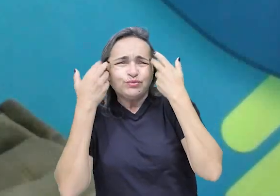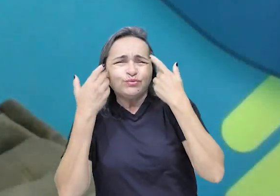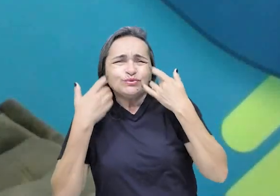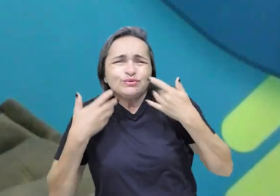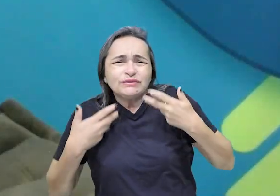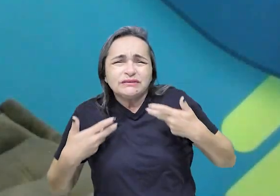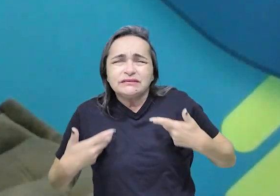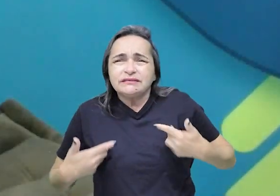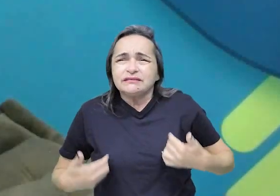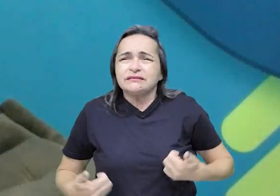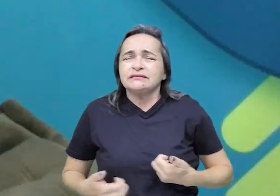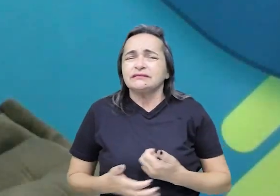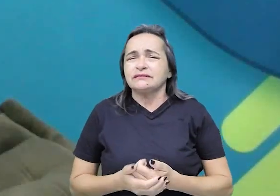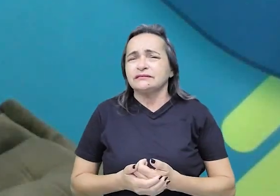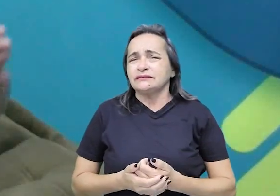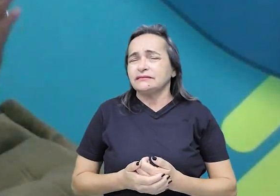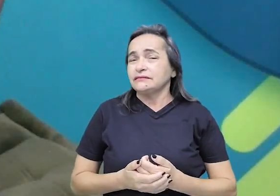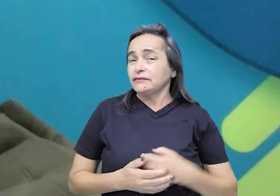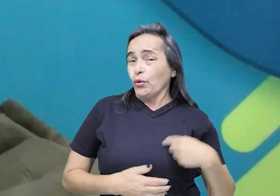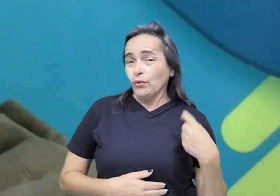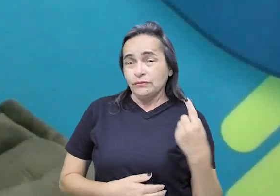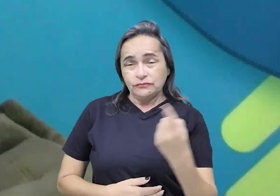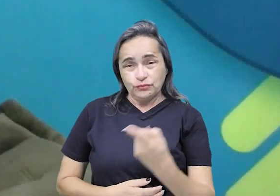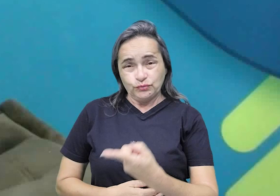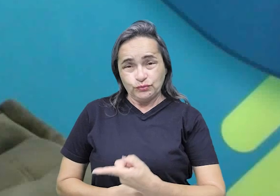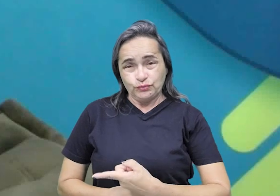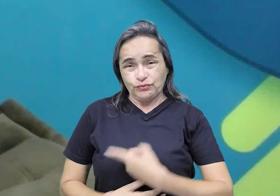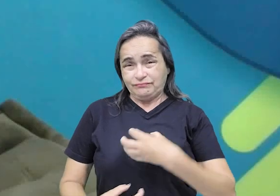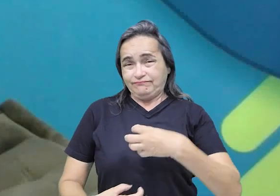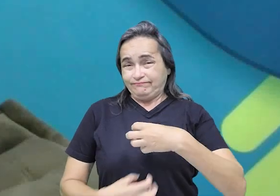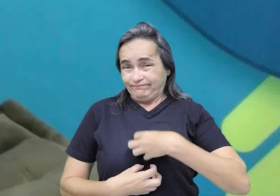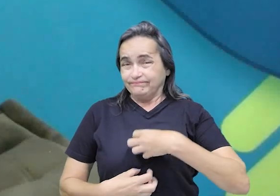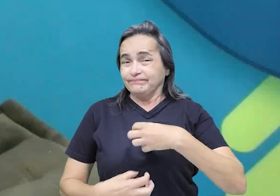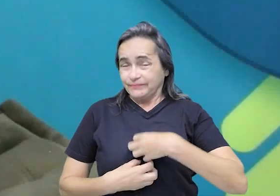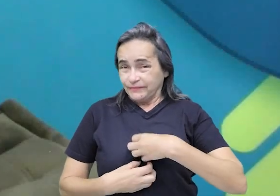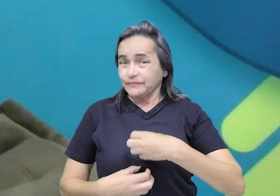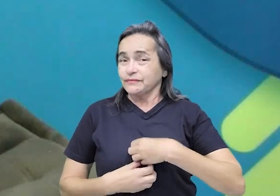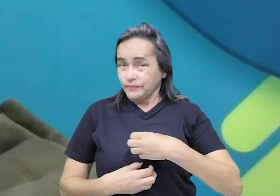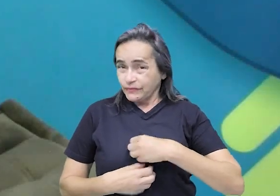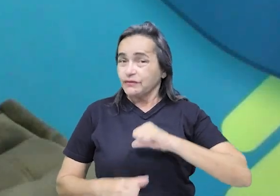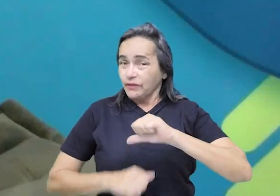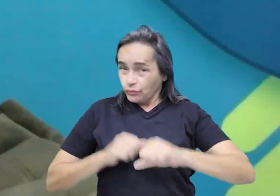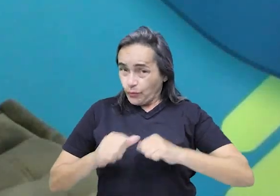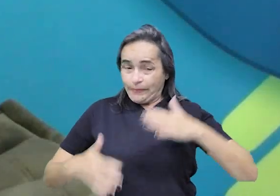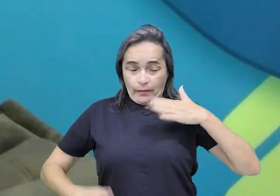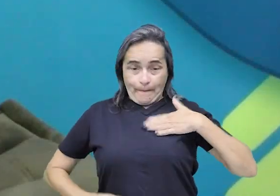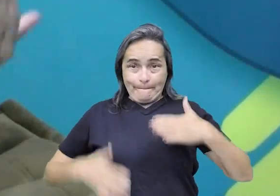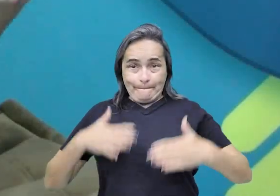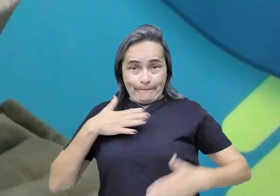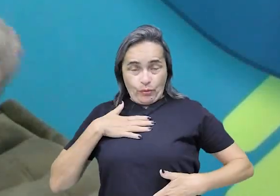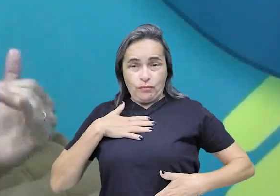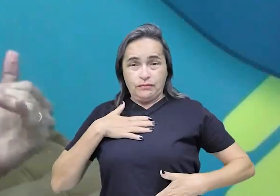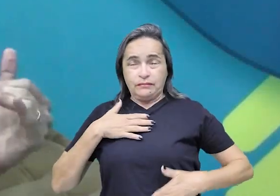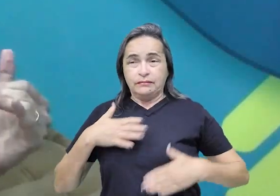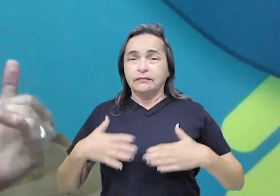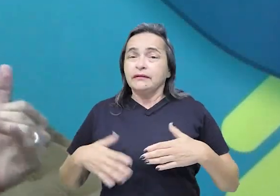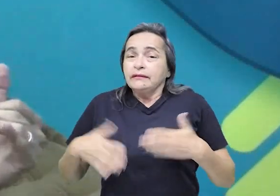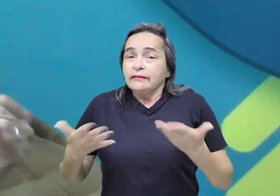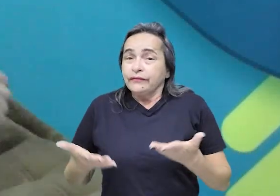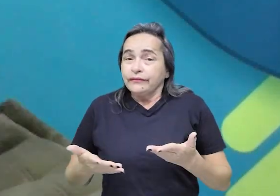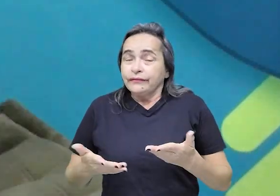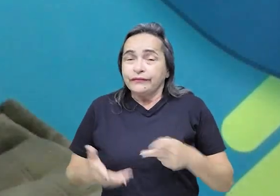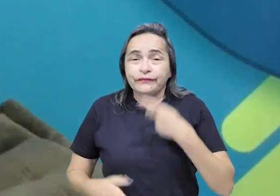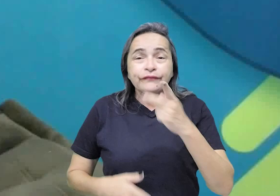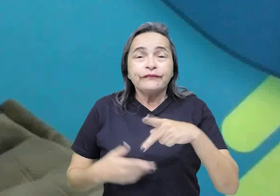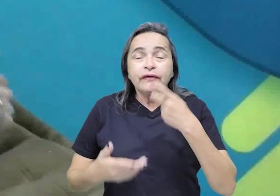sudorese, né? O nosso emocional domina o nosso corpo, né? E quando você falou da